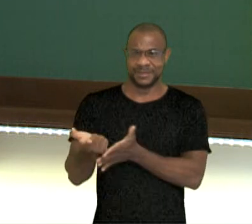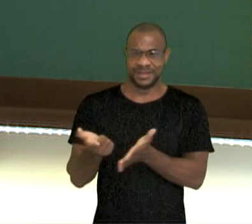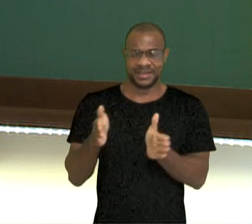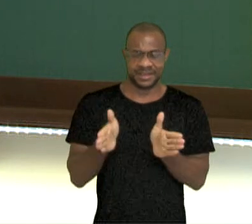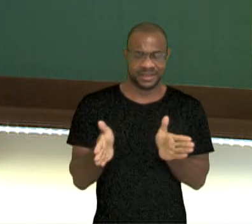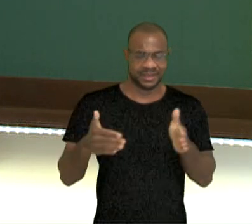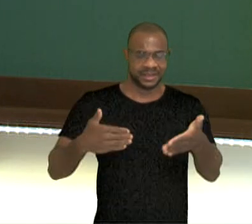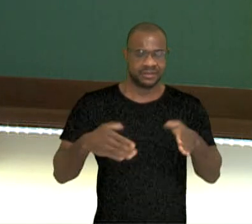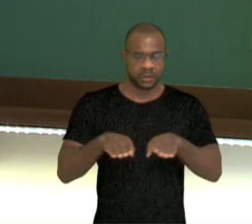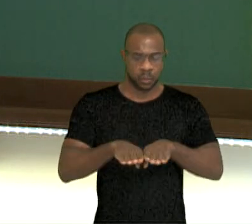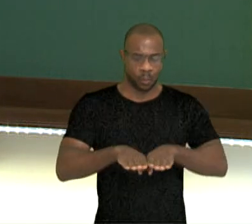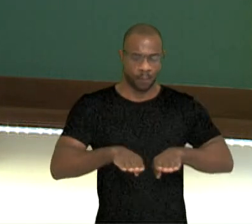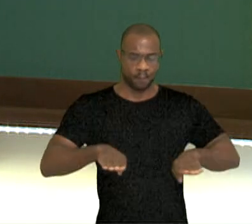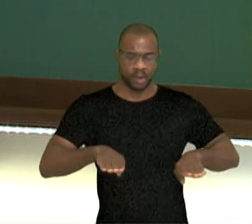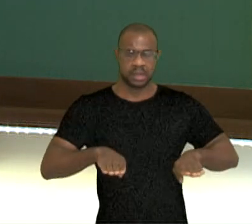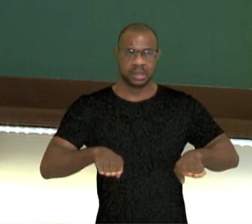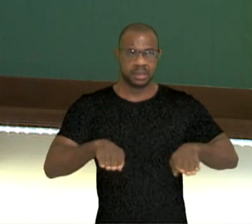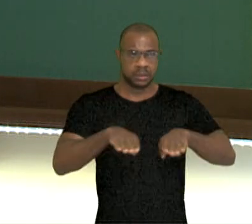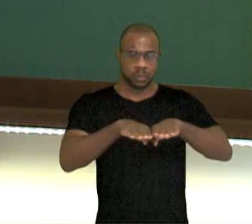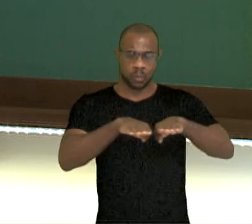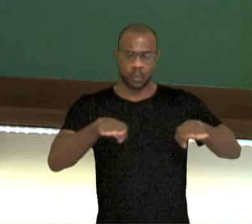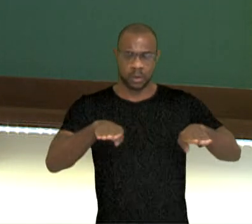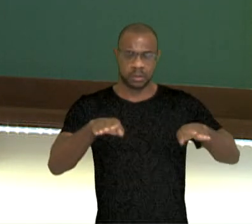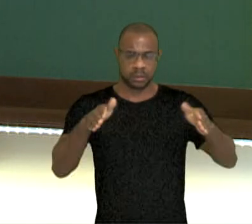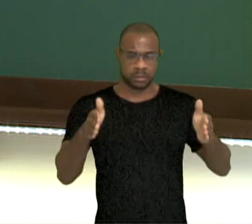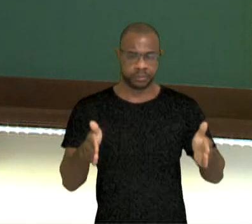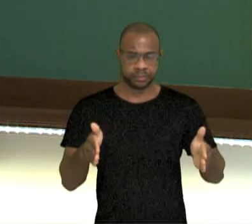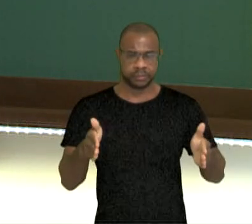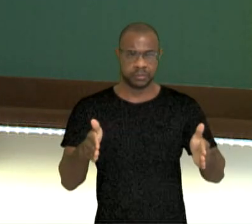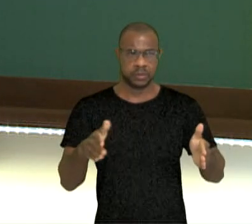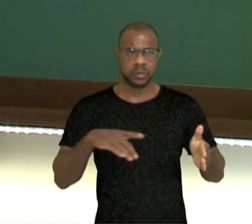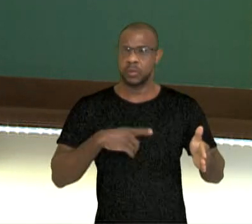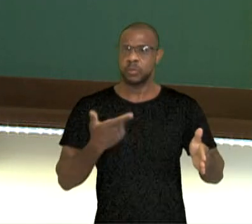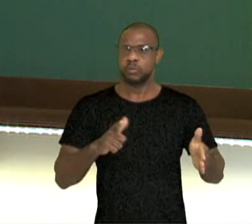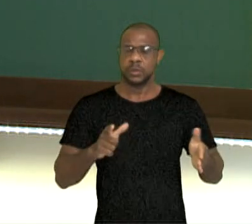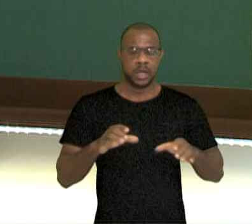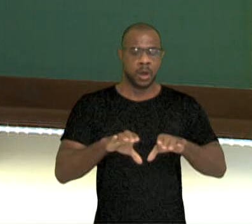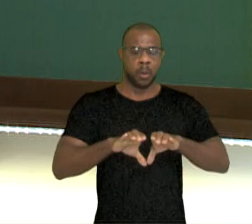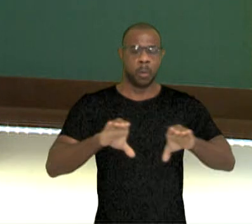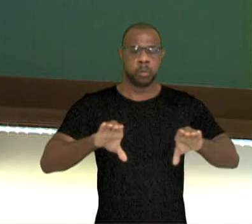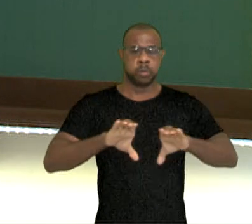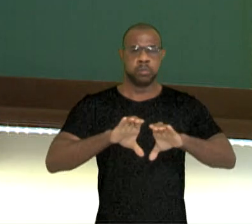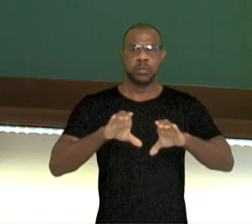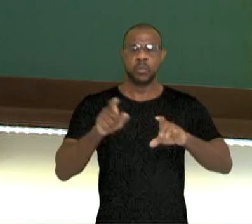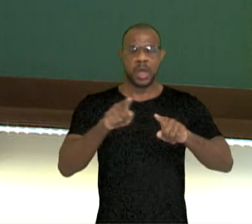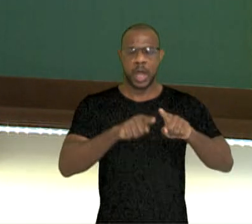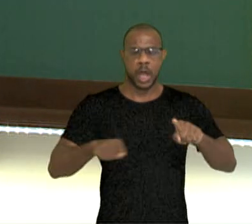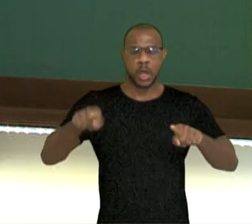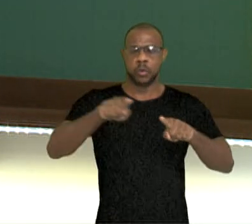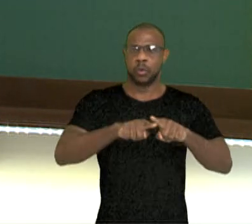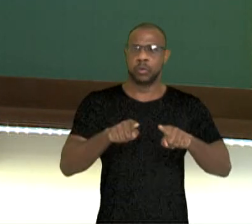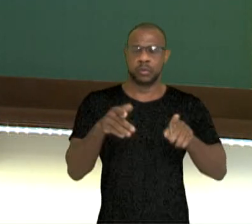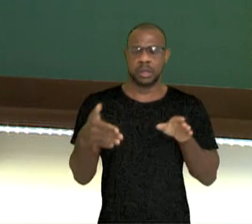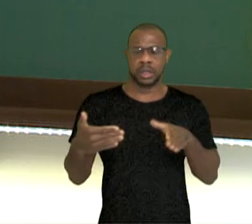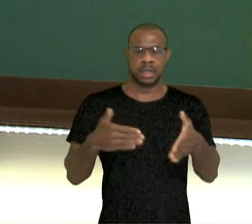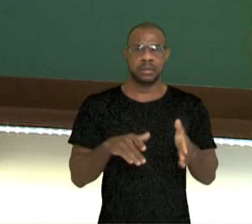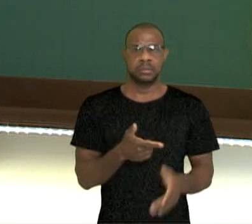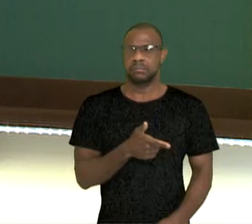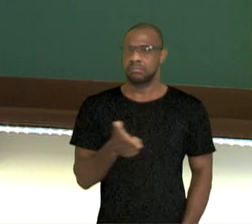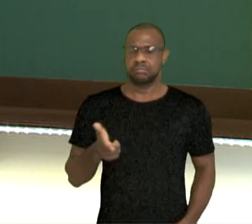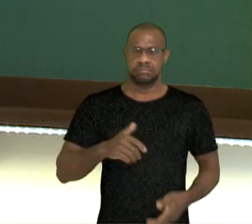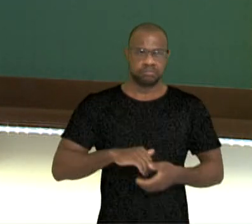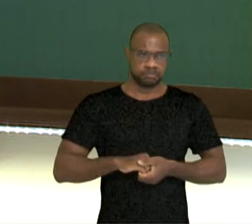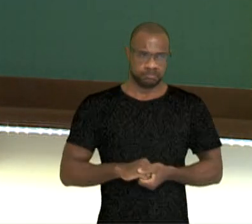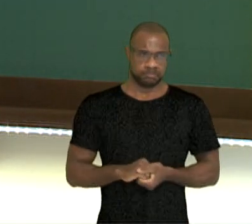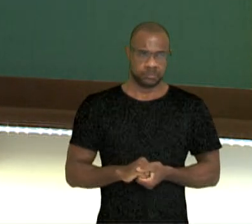ela é plana. Né? Ela não tem uma superfície redonda, como uma bola, né? Ou como um copo